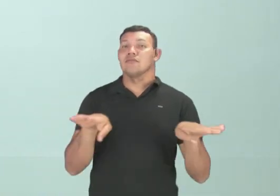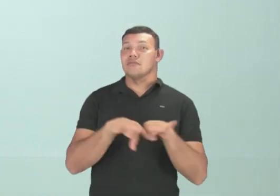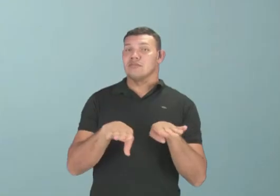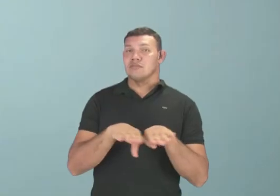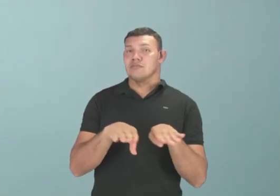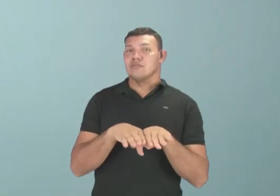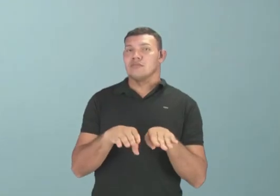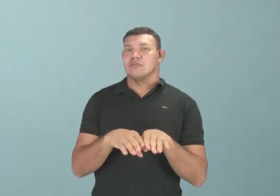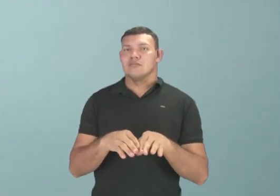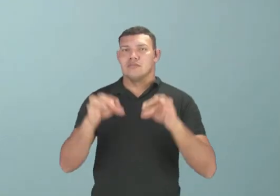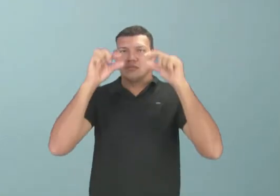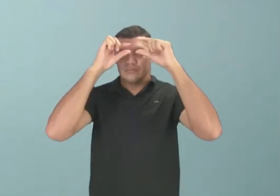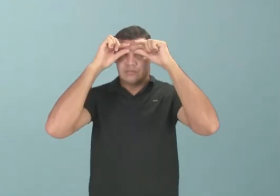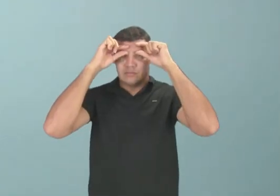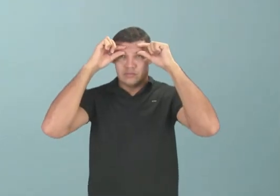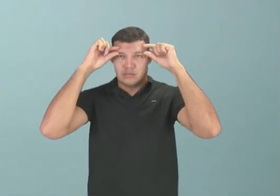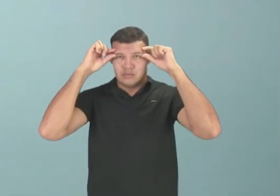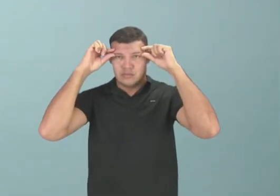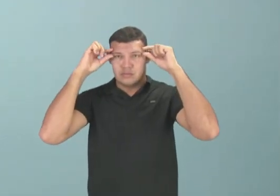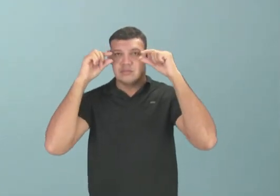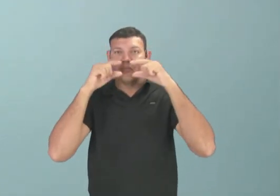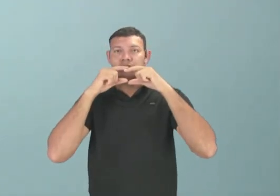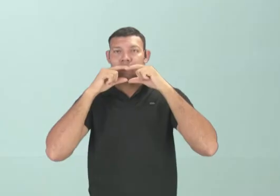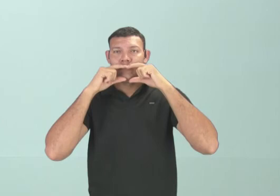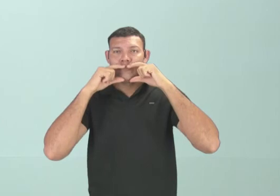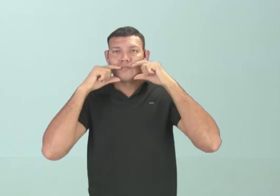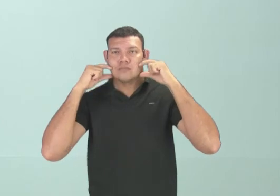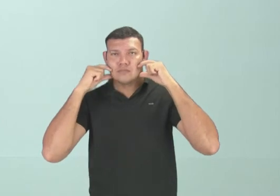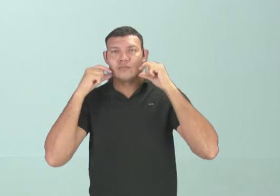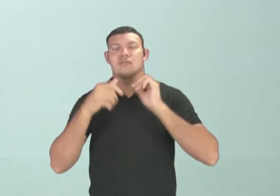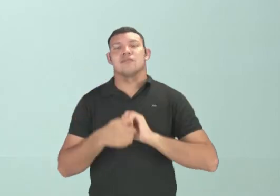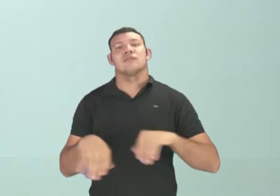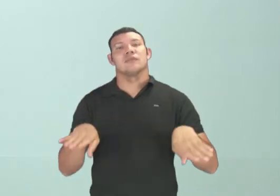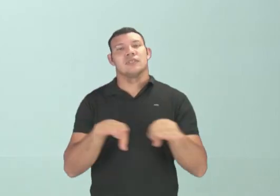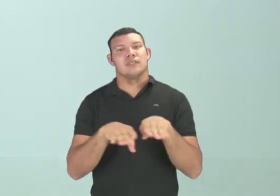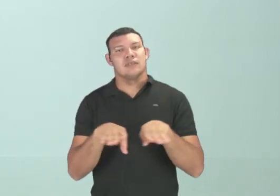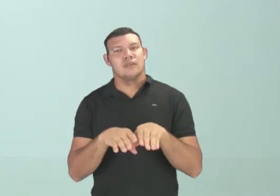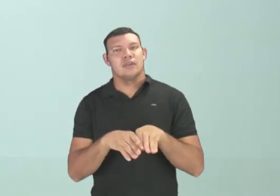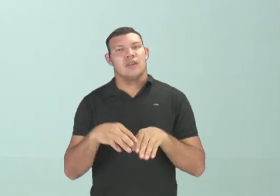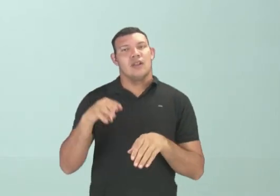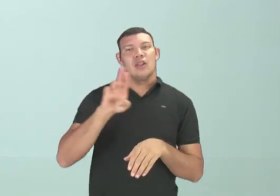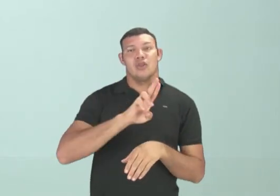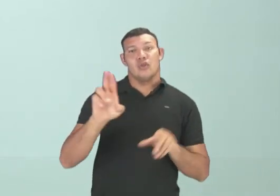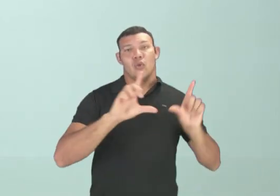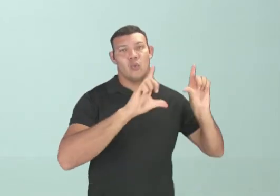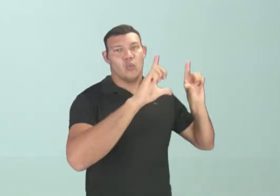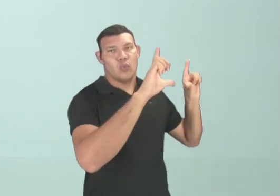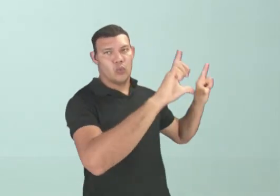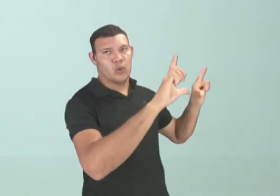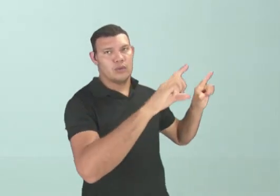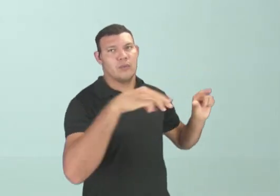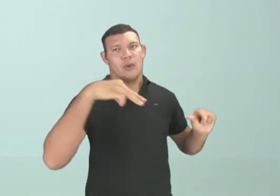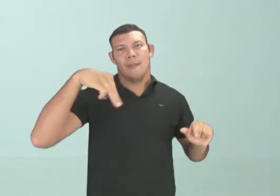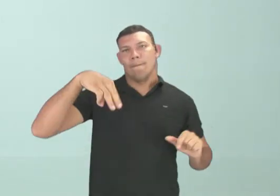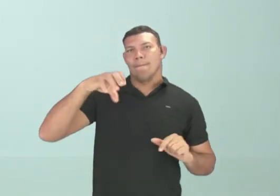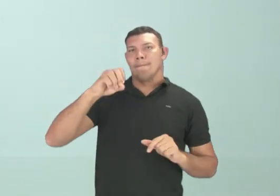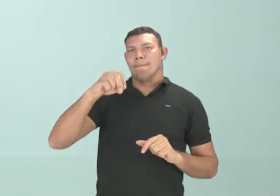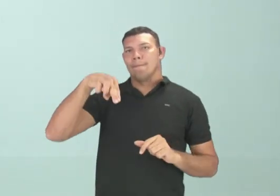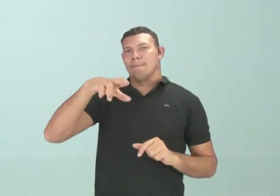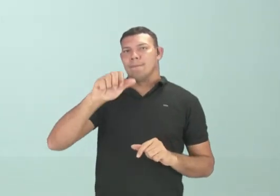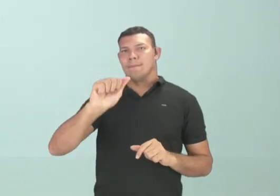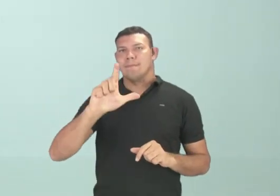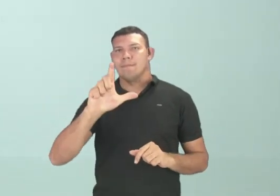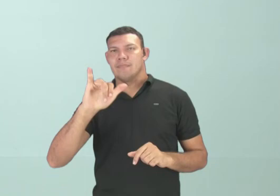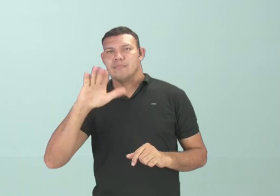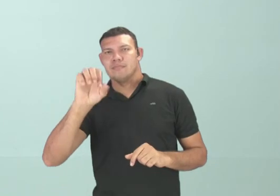também Leonardo da Vinci, né, com a Mona Lisa. Inclusive ele foi um dos precursores dentro da medicina,